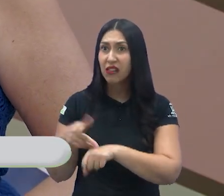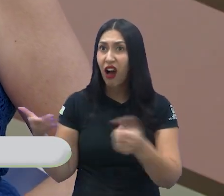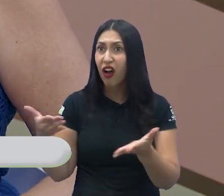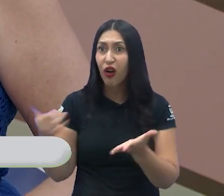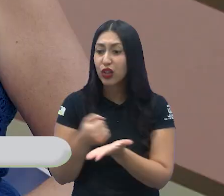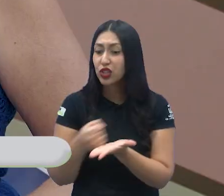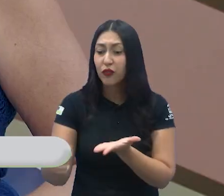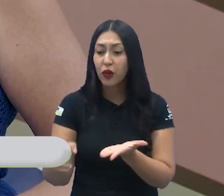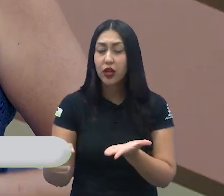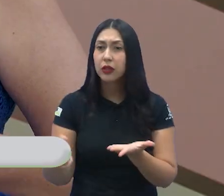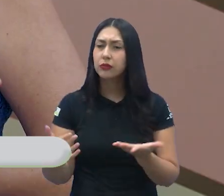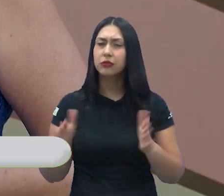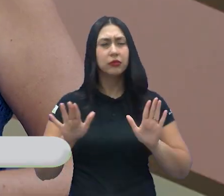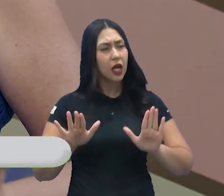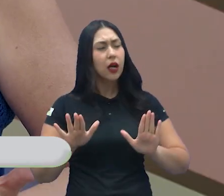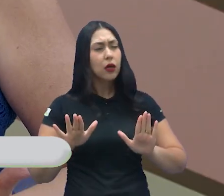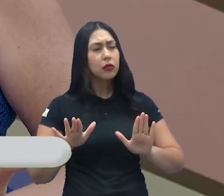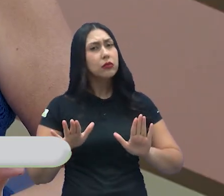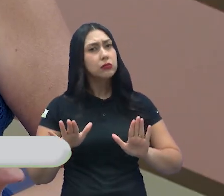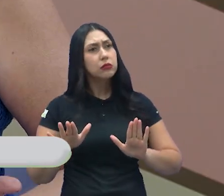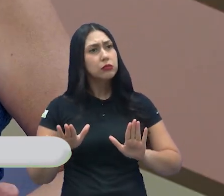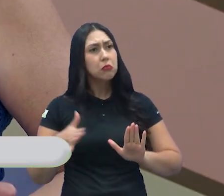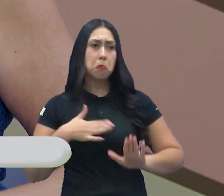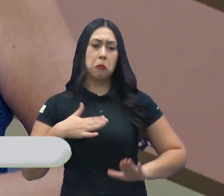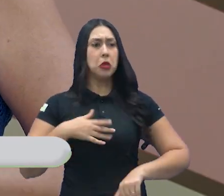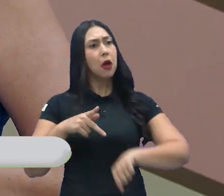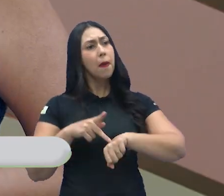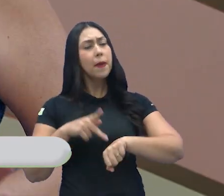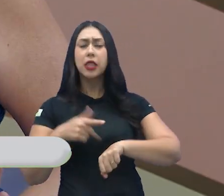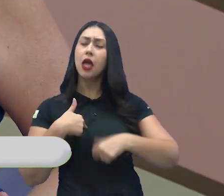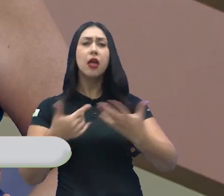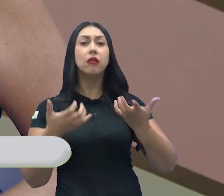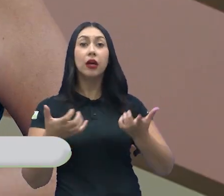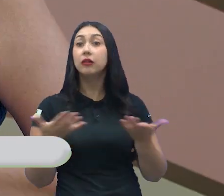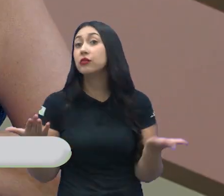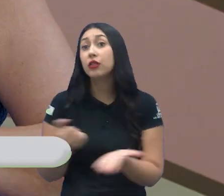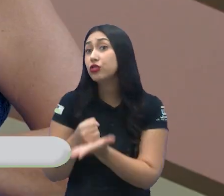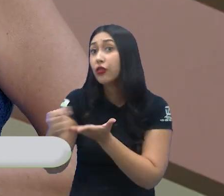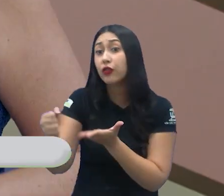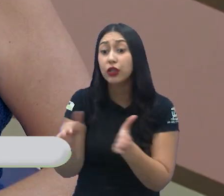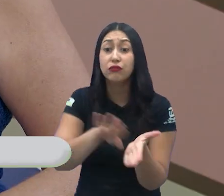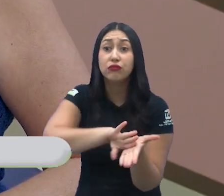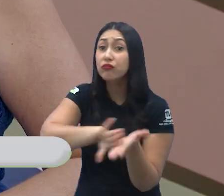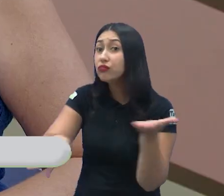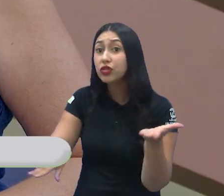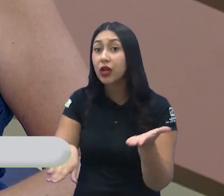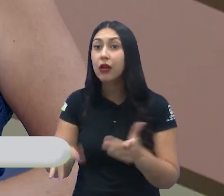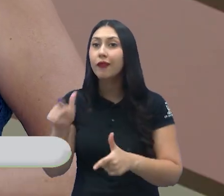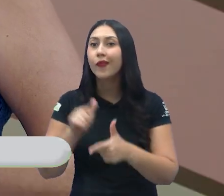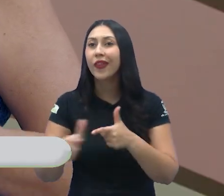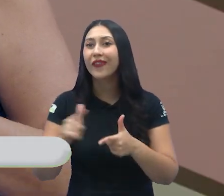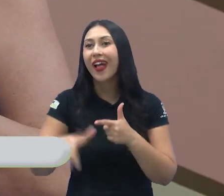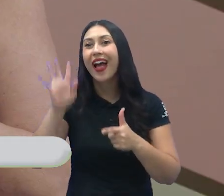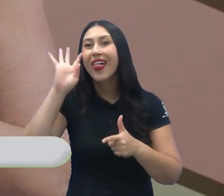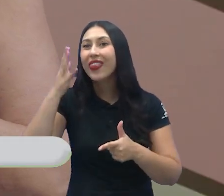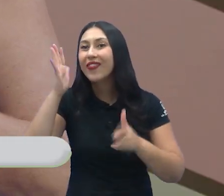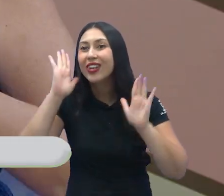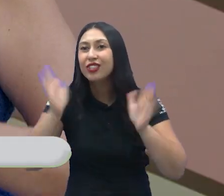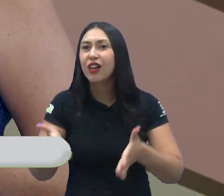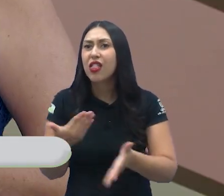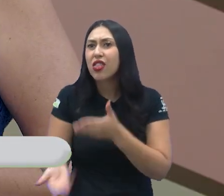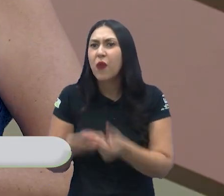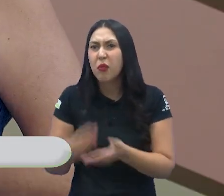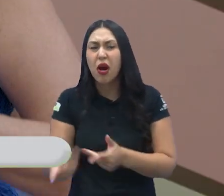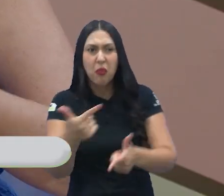Aí você fala: não, mas aquela pedra era minha, eu queria aquela pedra. Agora eu já tirei, ele já resolveu o problema. Não importa se o problema é seu ou